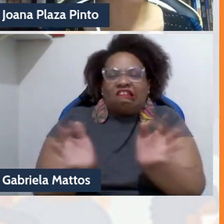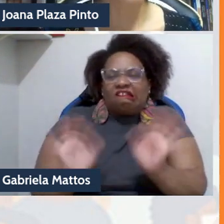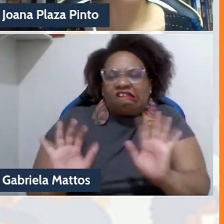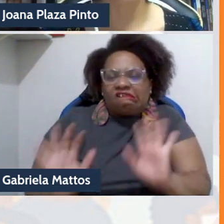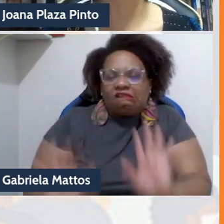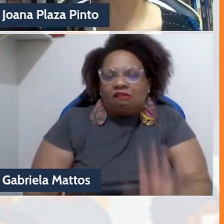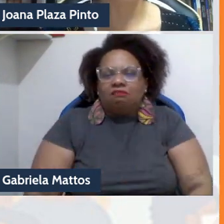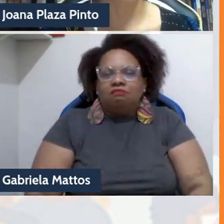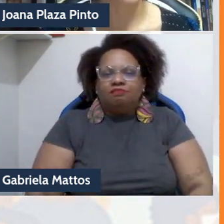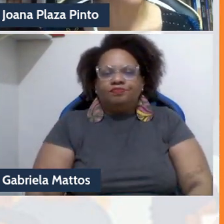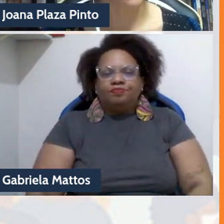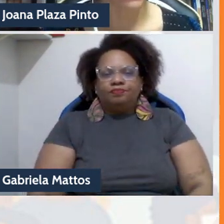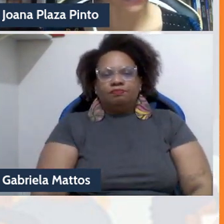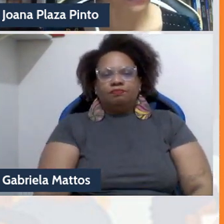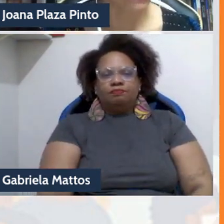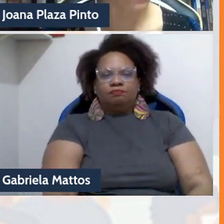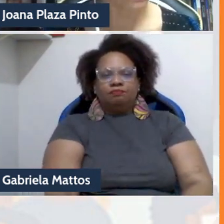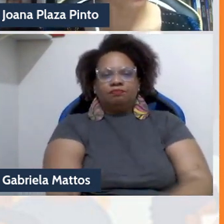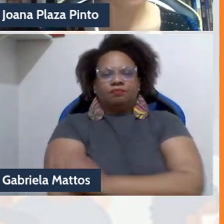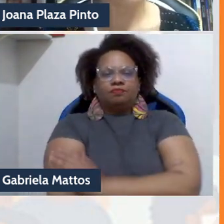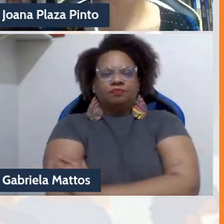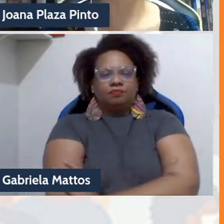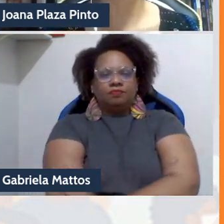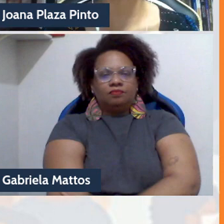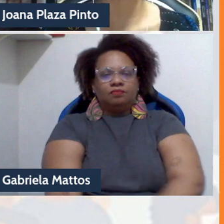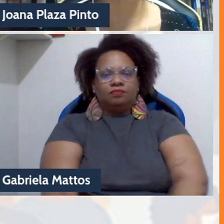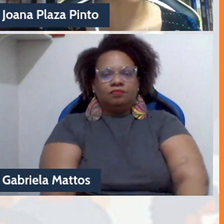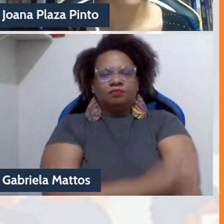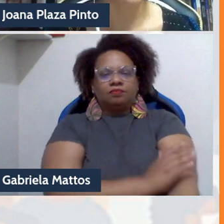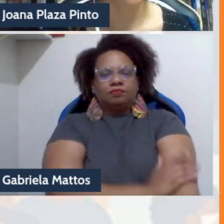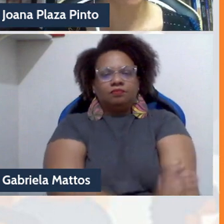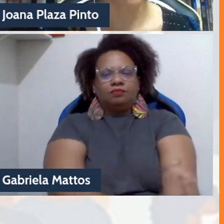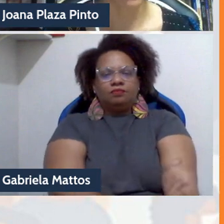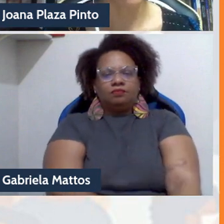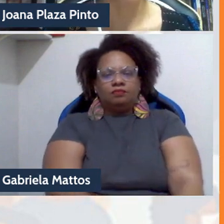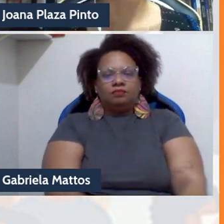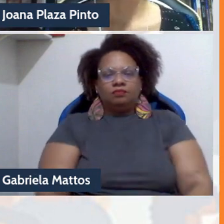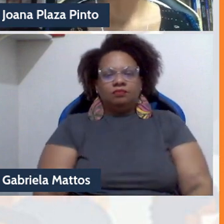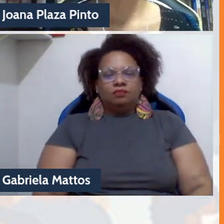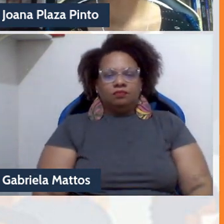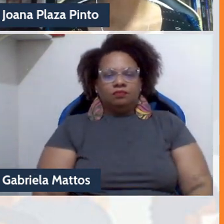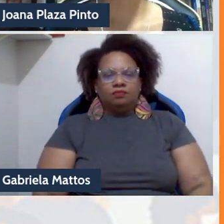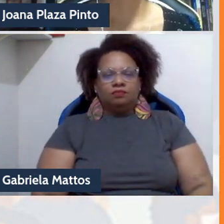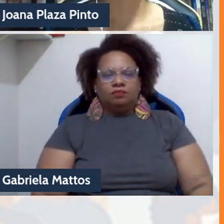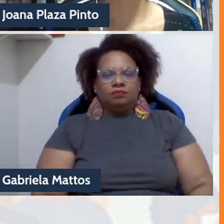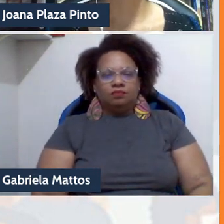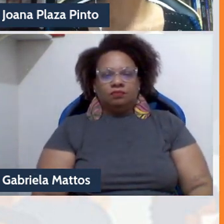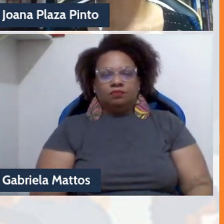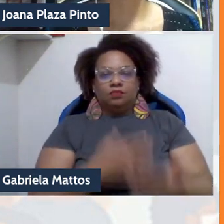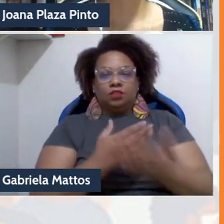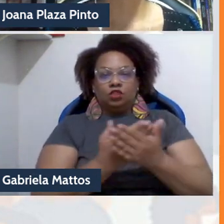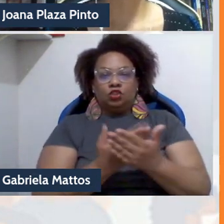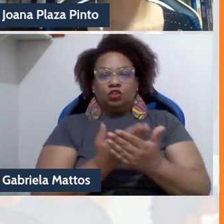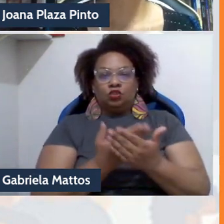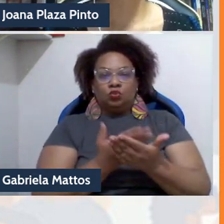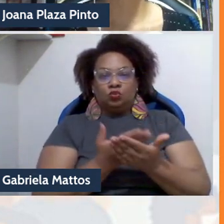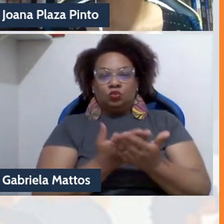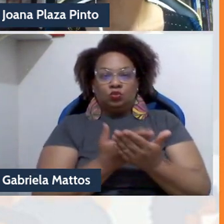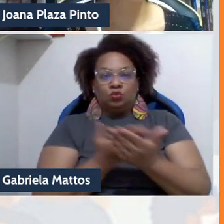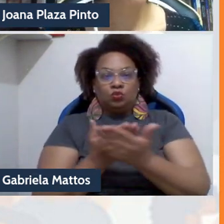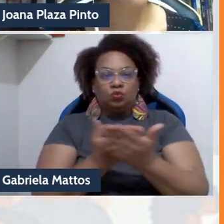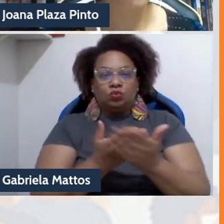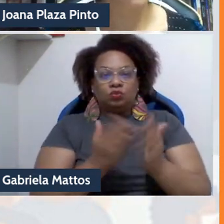Seguindo, então, essa tendência, os estudos durante a pandemia sobre o trabalho mostraram que houve